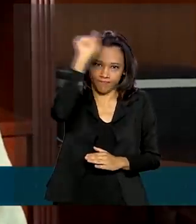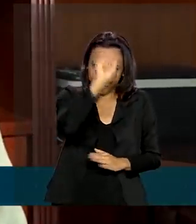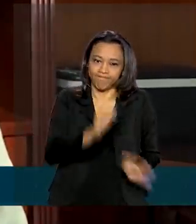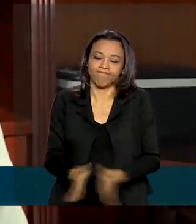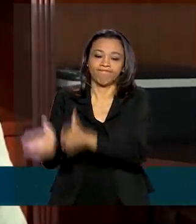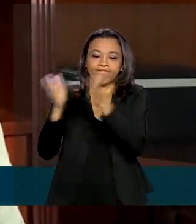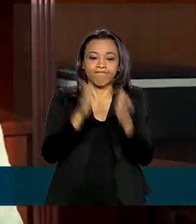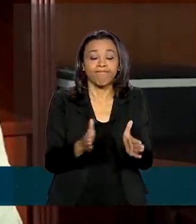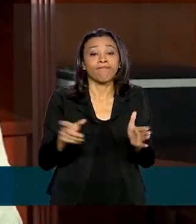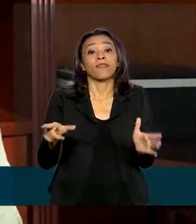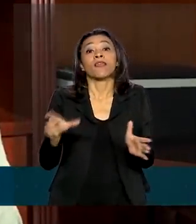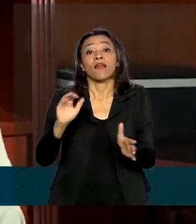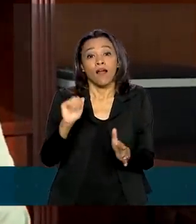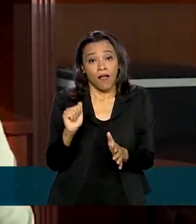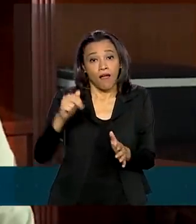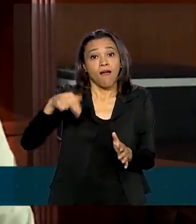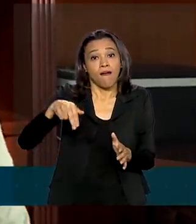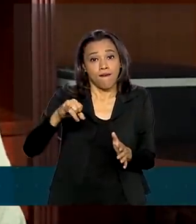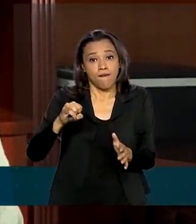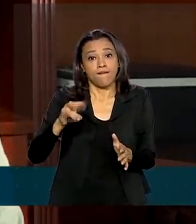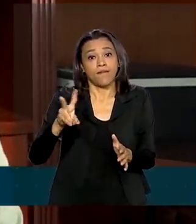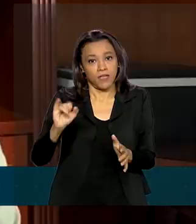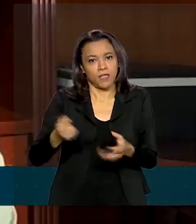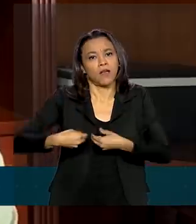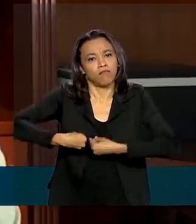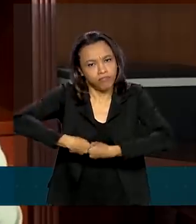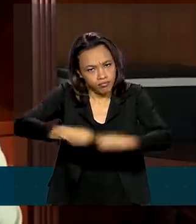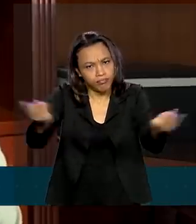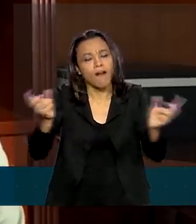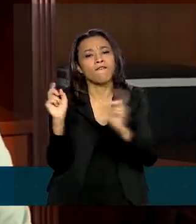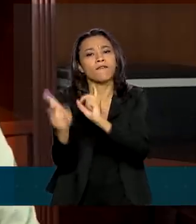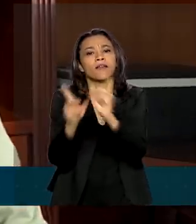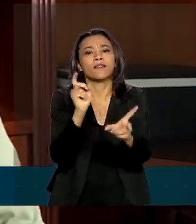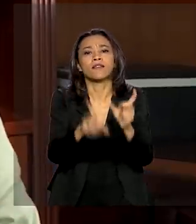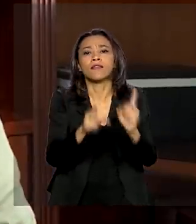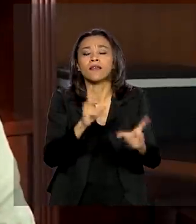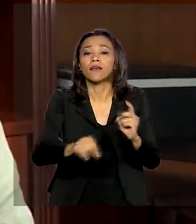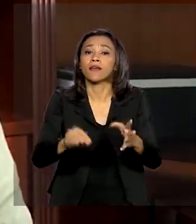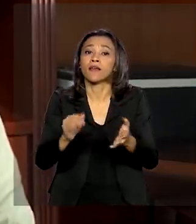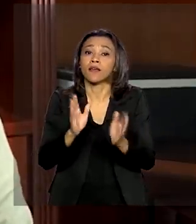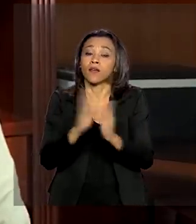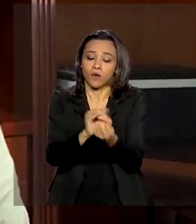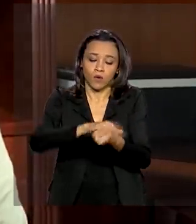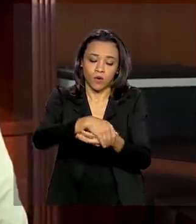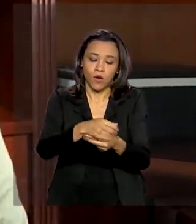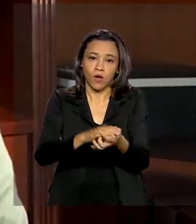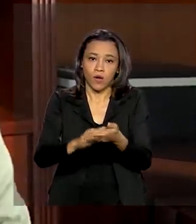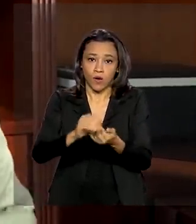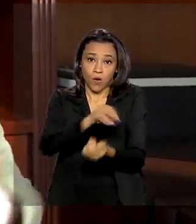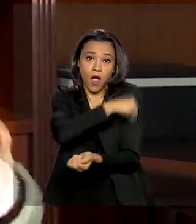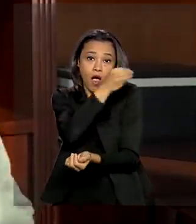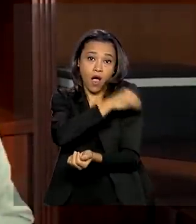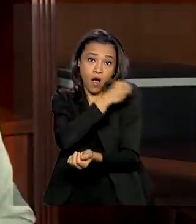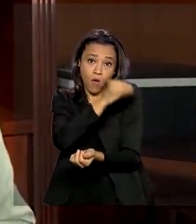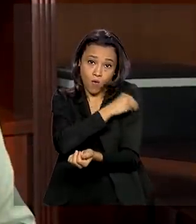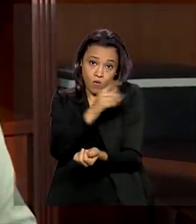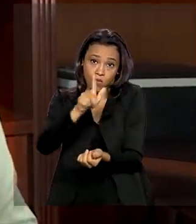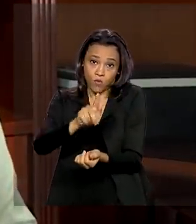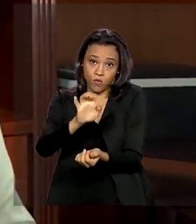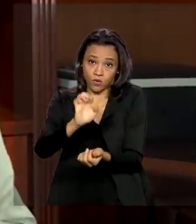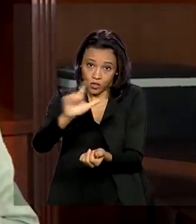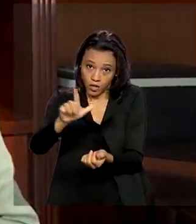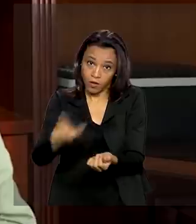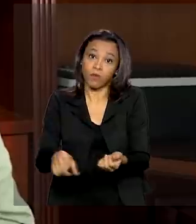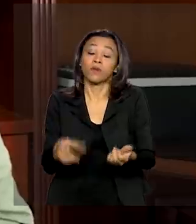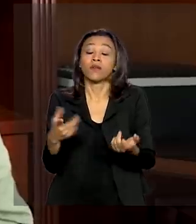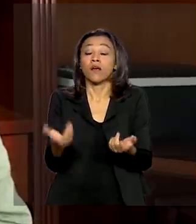comercialização em todo o país do álcool líquido 70% em embalagens de até um litro. A comercialização do